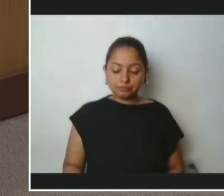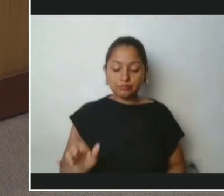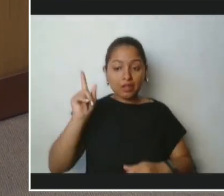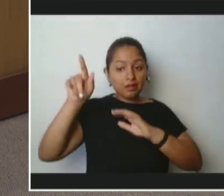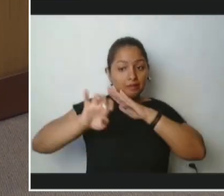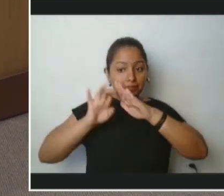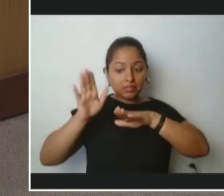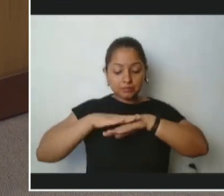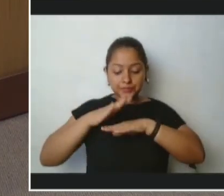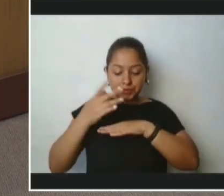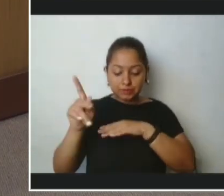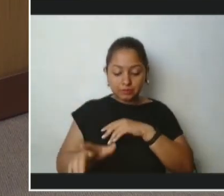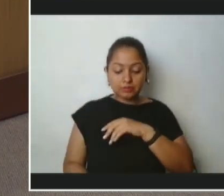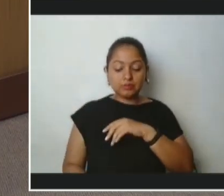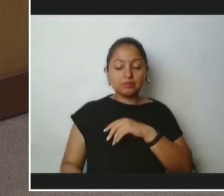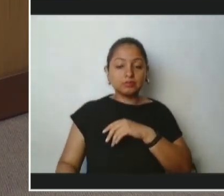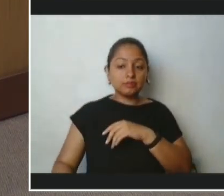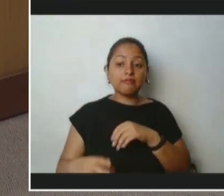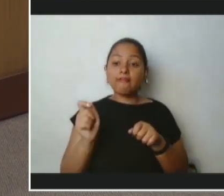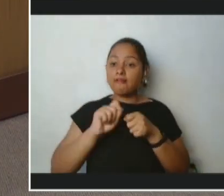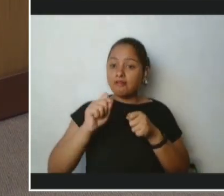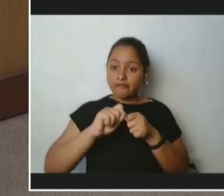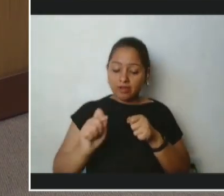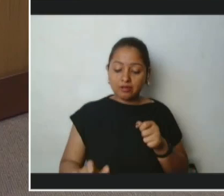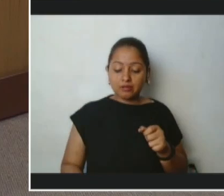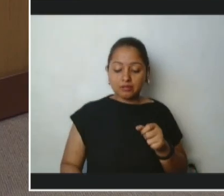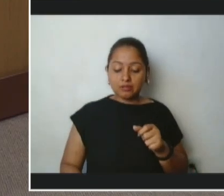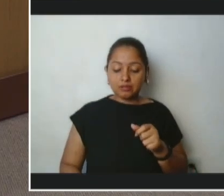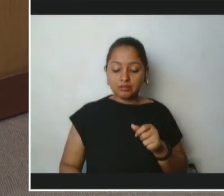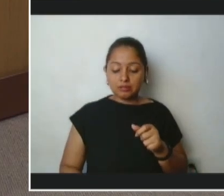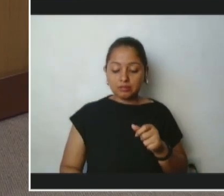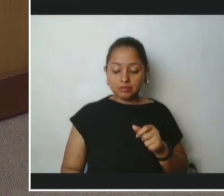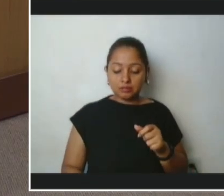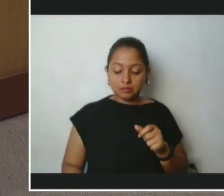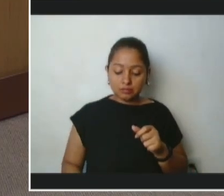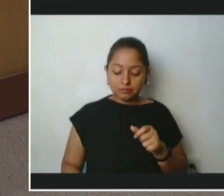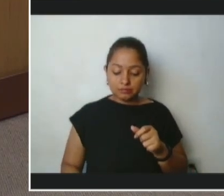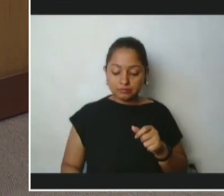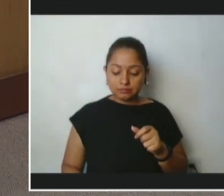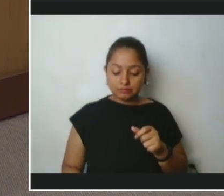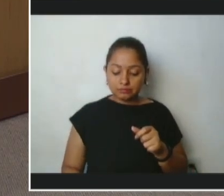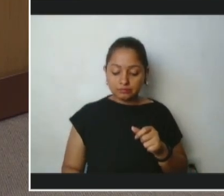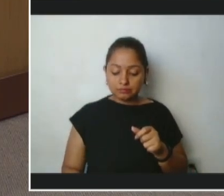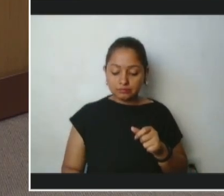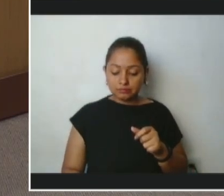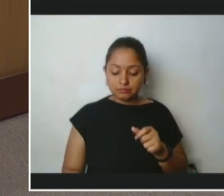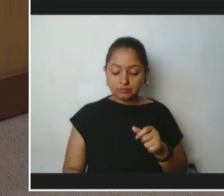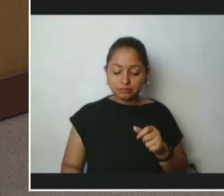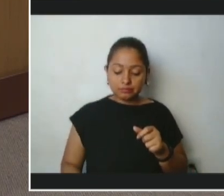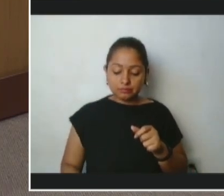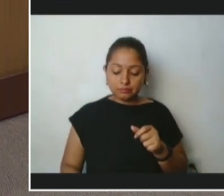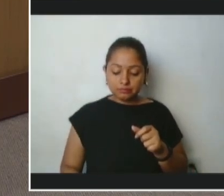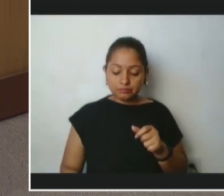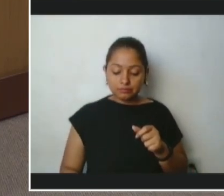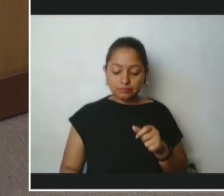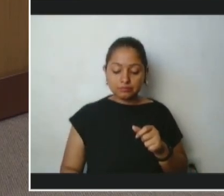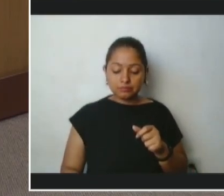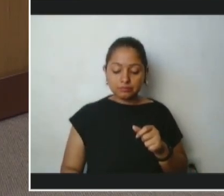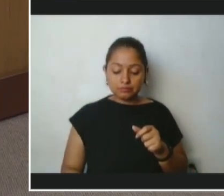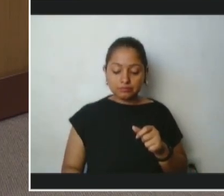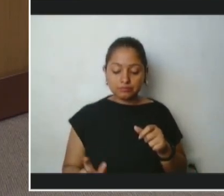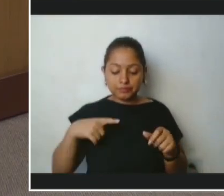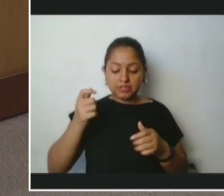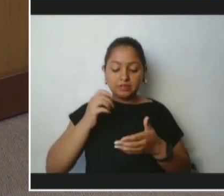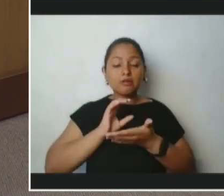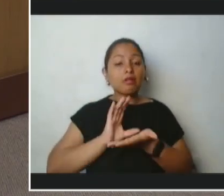previsão orçamentária de matemática futura, e aí encaminha para o município e vem para a Câmara aqui. Depois é